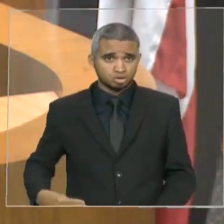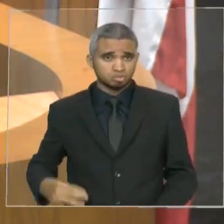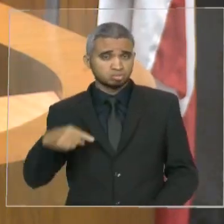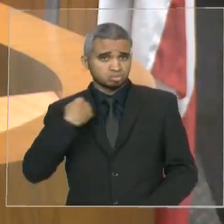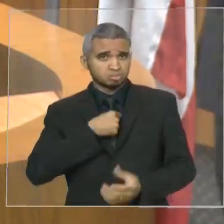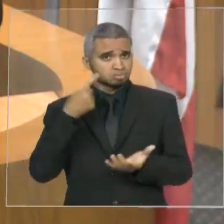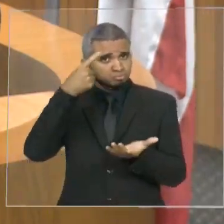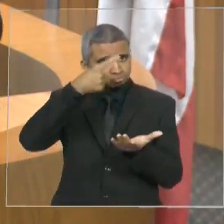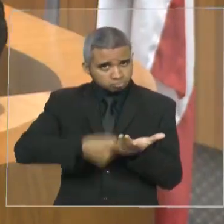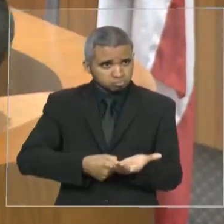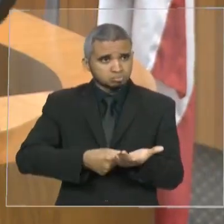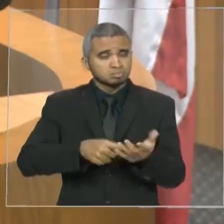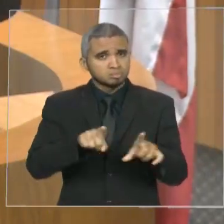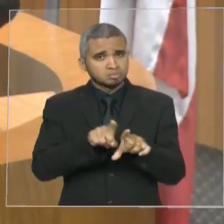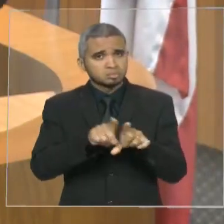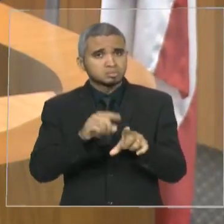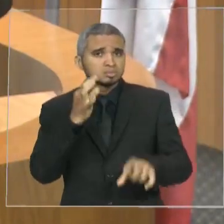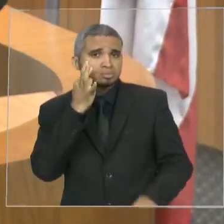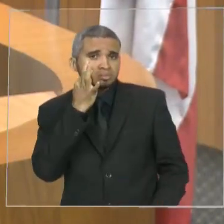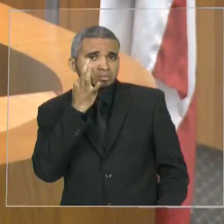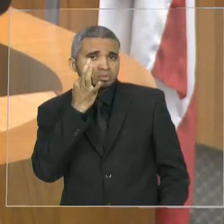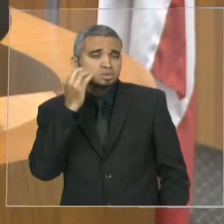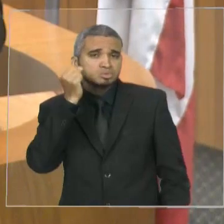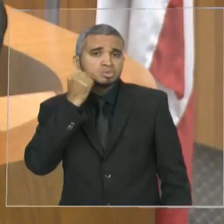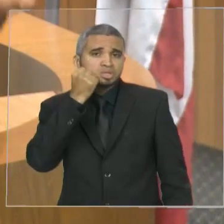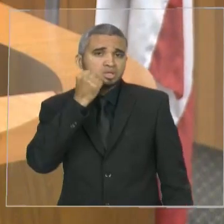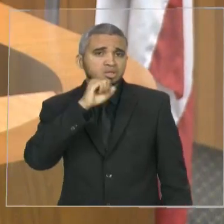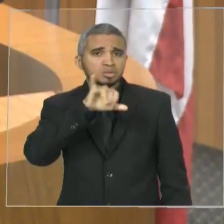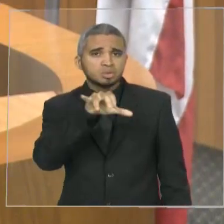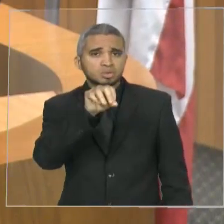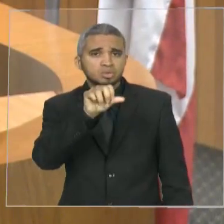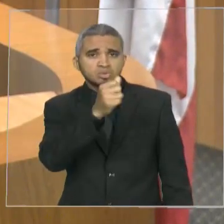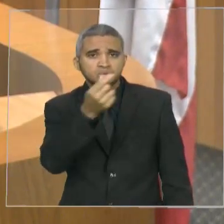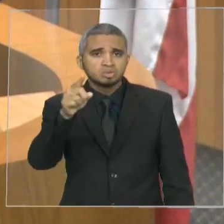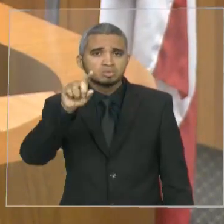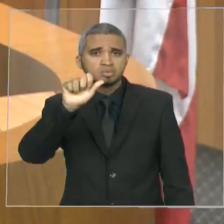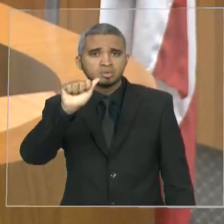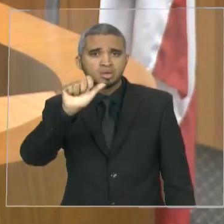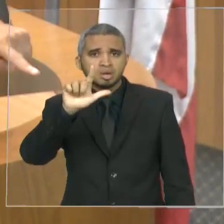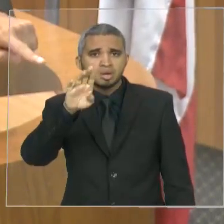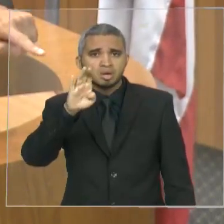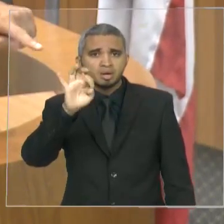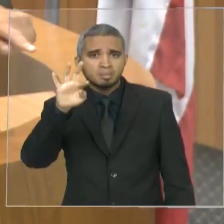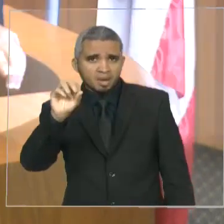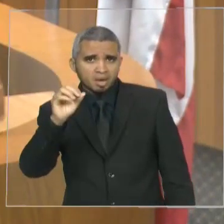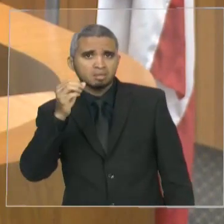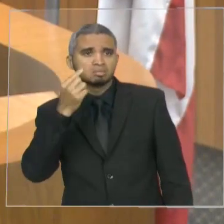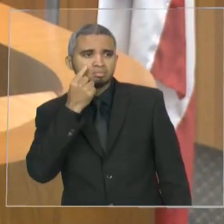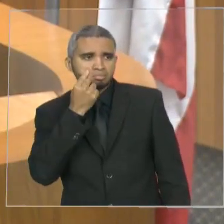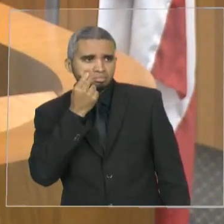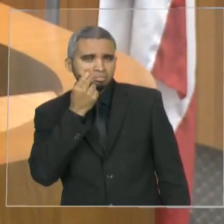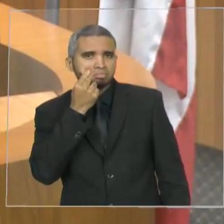Alberto, que Bacabal, mesmo não decretando emergência por irresponsabilidade do prefeito Zé Vieira,